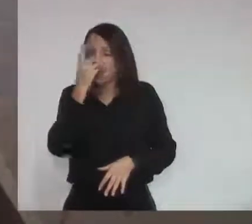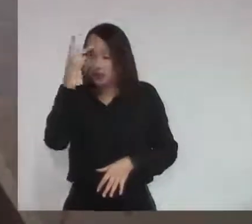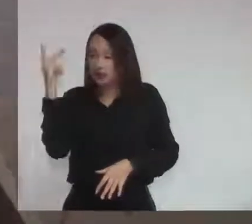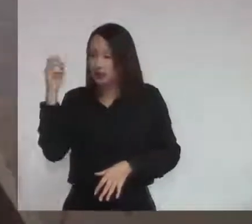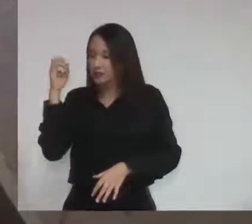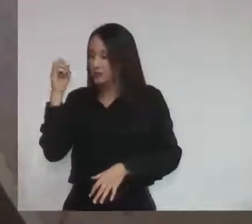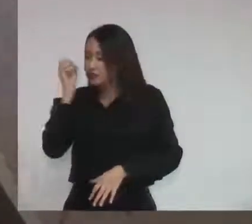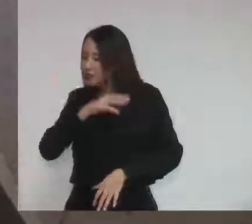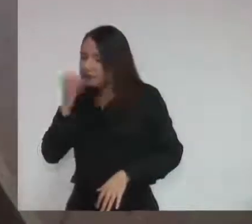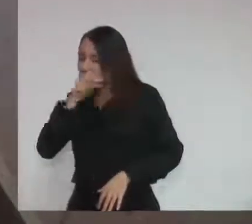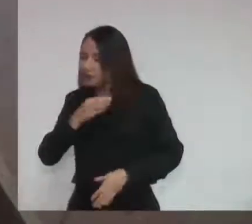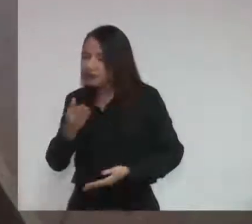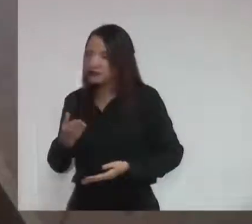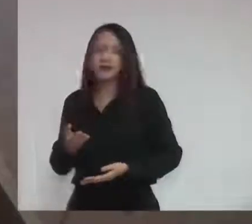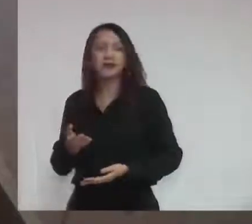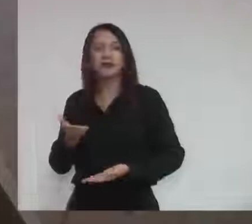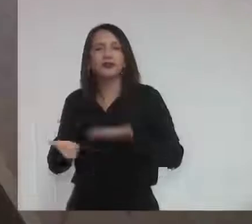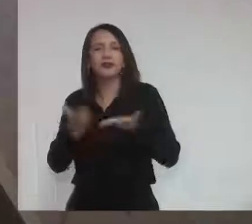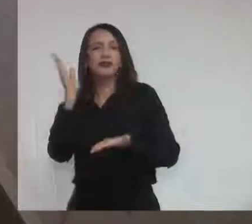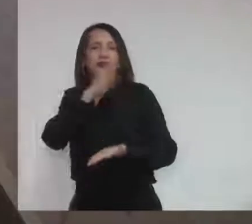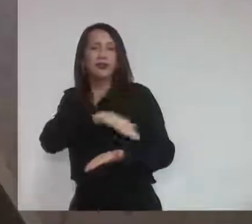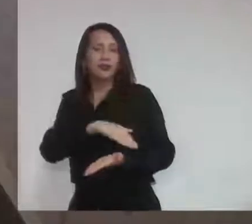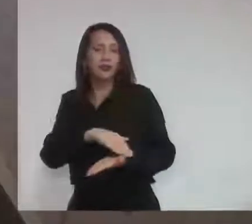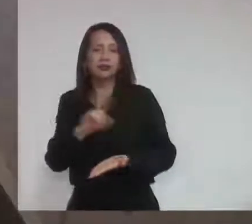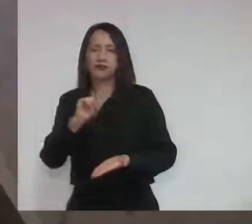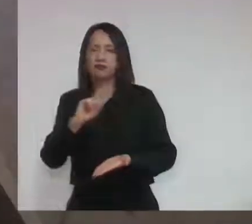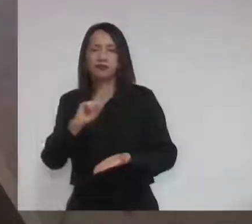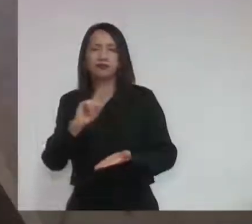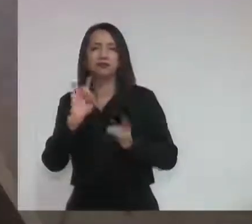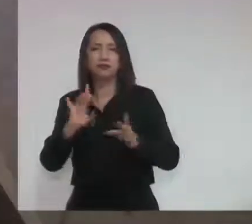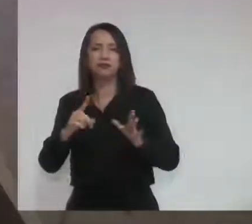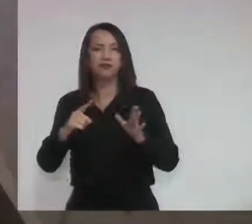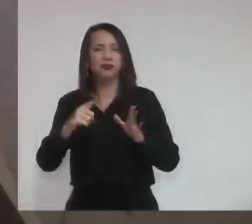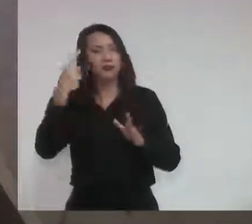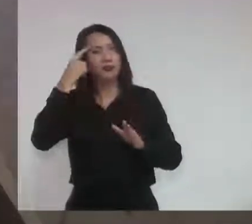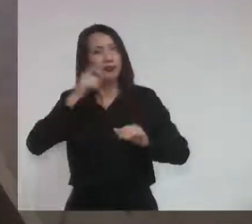Tem que punir aquele que maltrata, né? Não tentar generalizar.